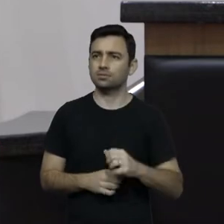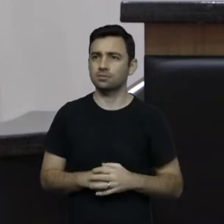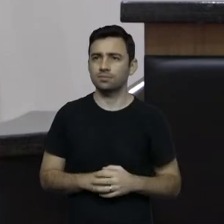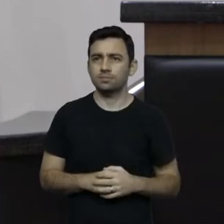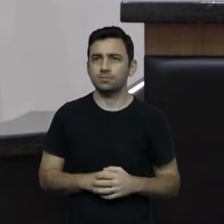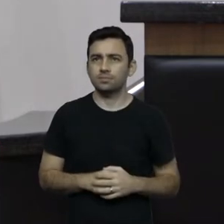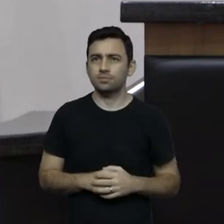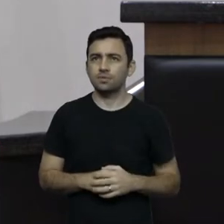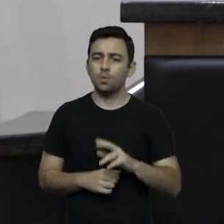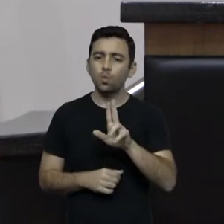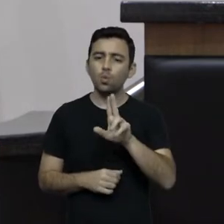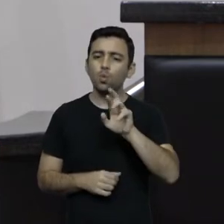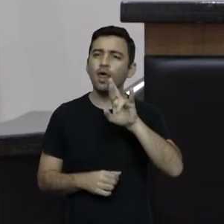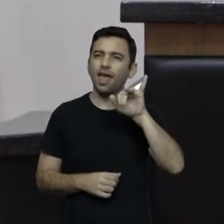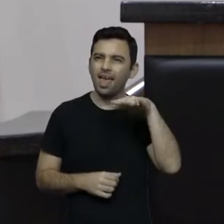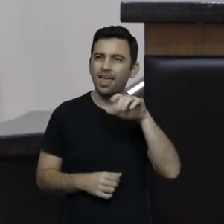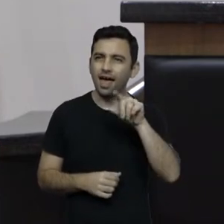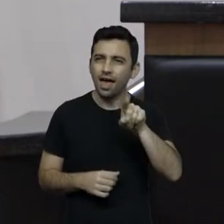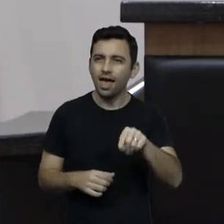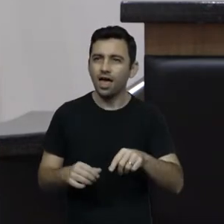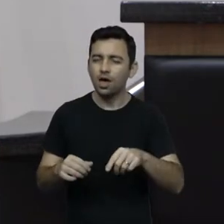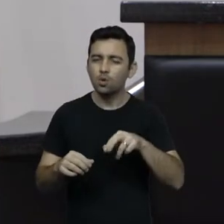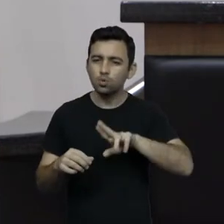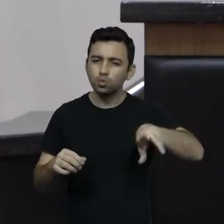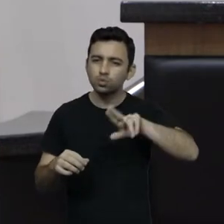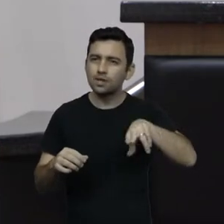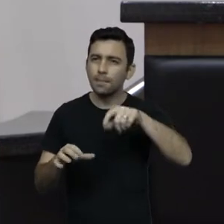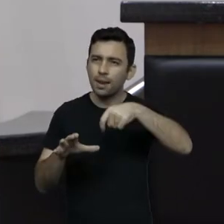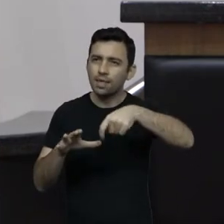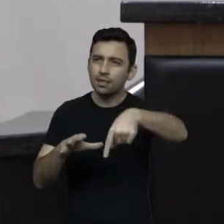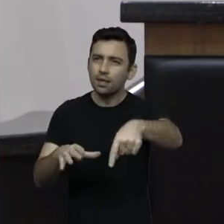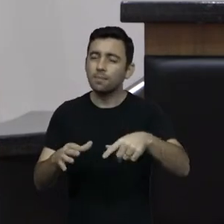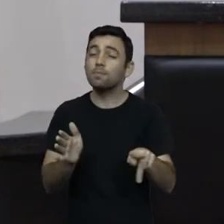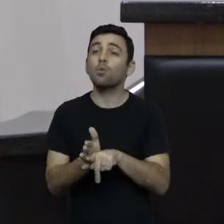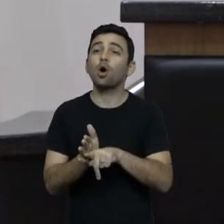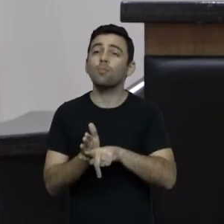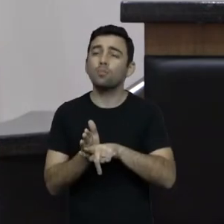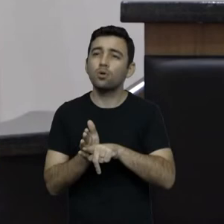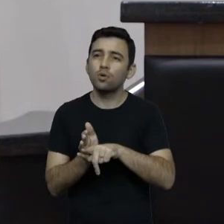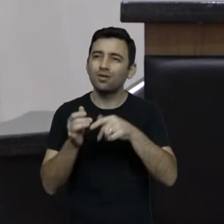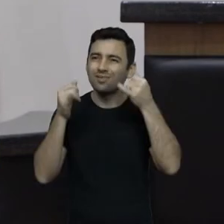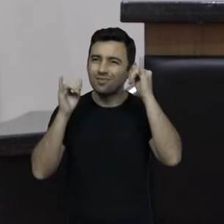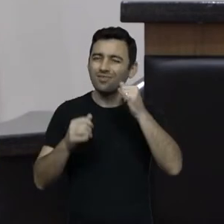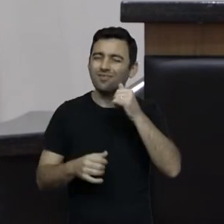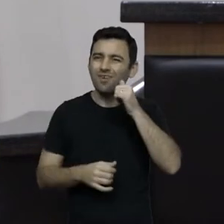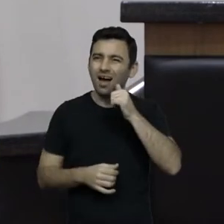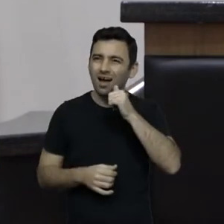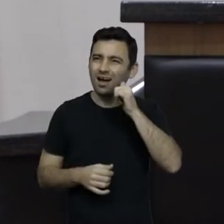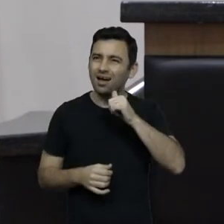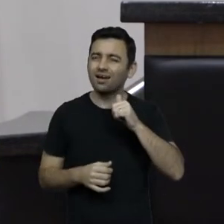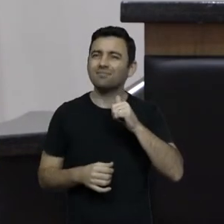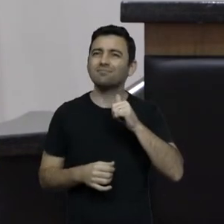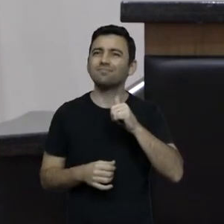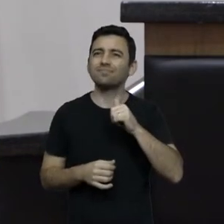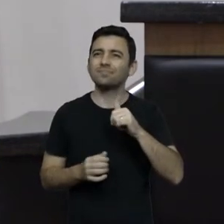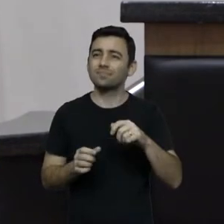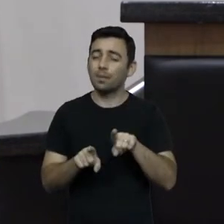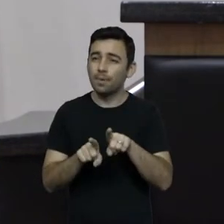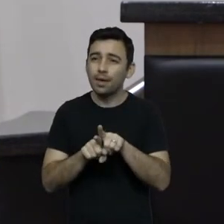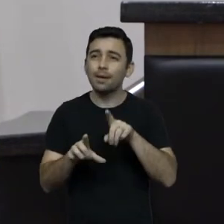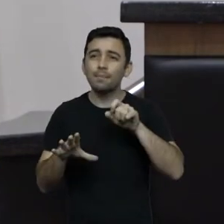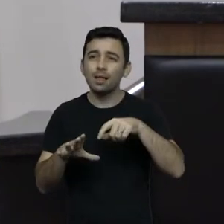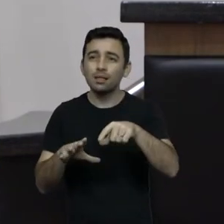e a ureia que é usado na plantação do alimento da vaca que é por quê que é usada na plantação